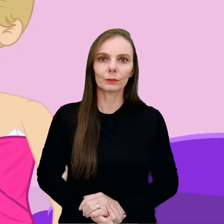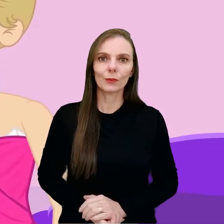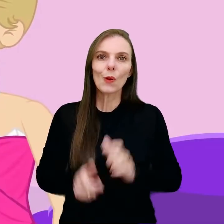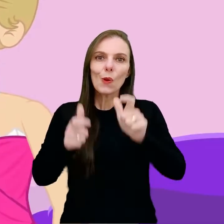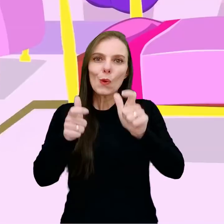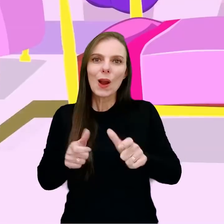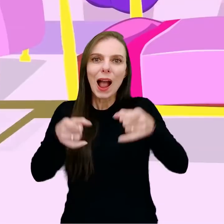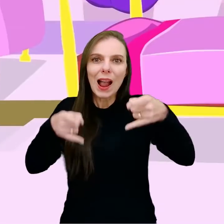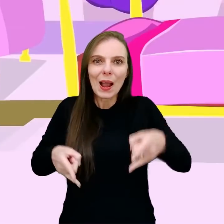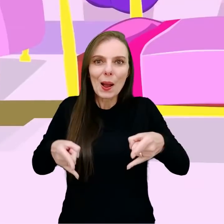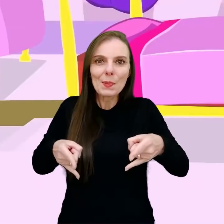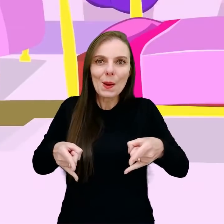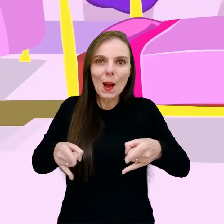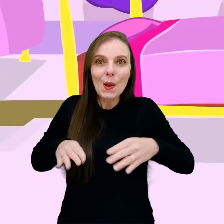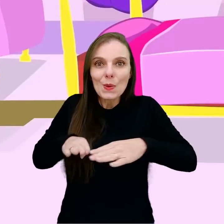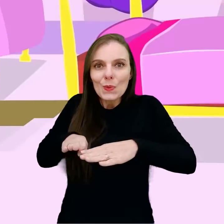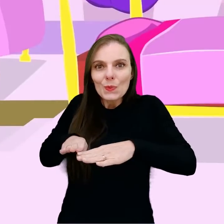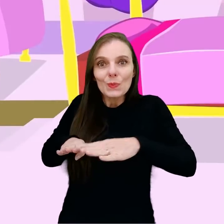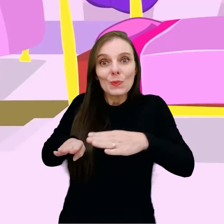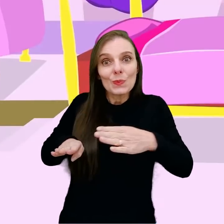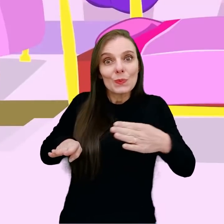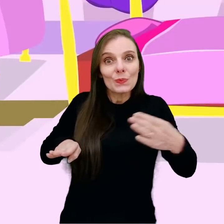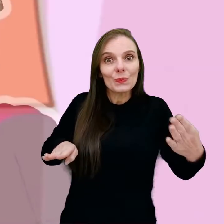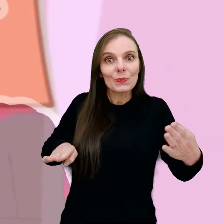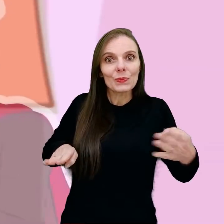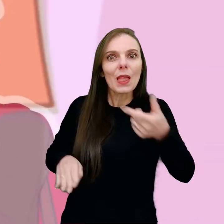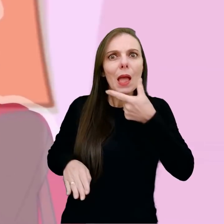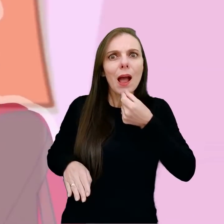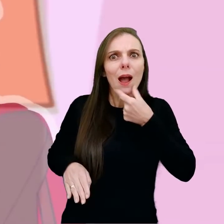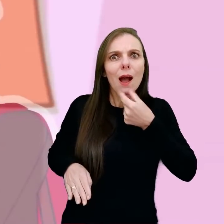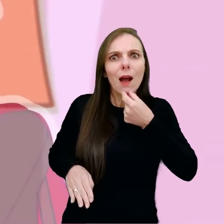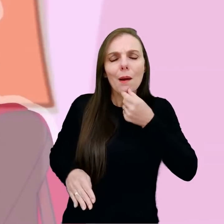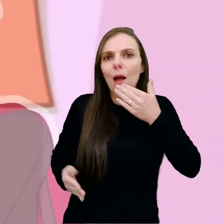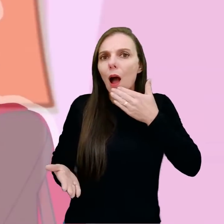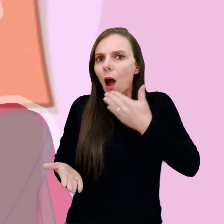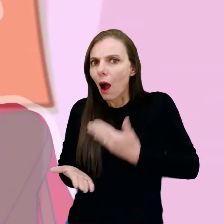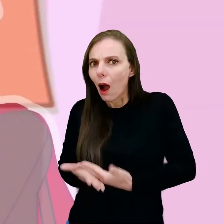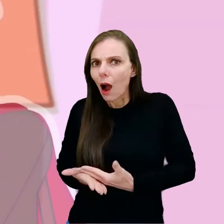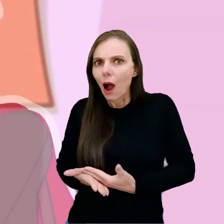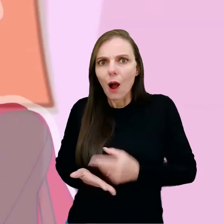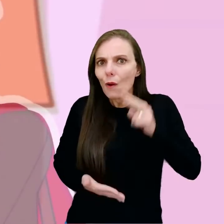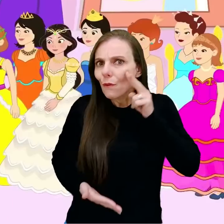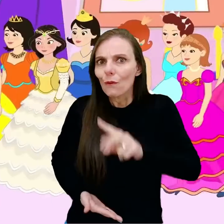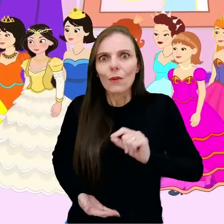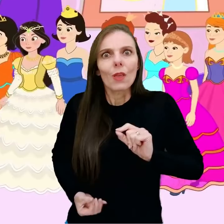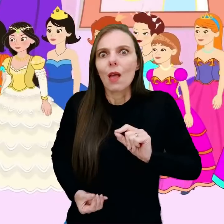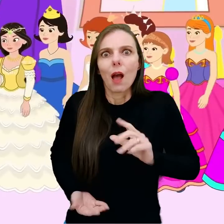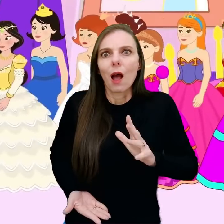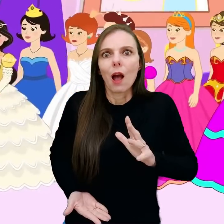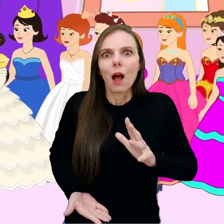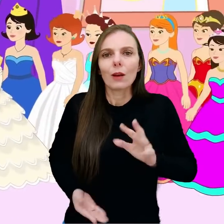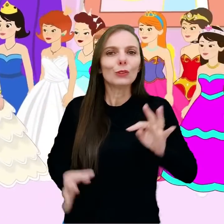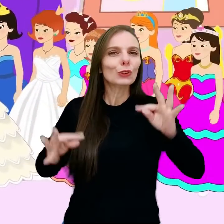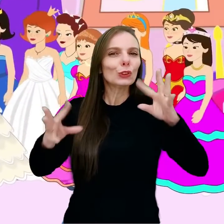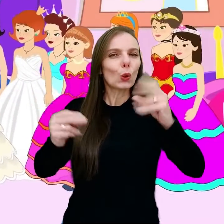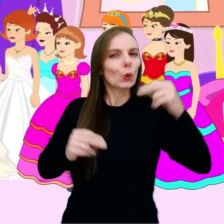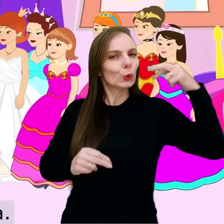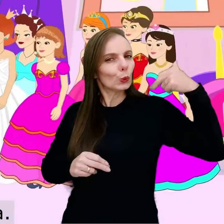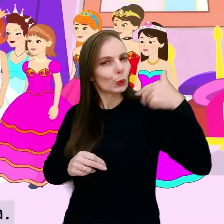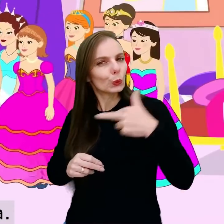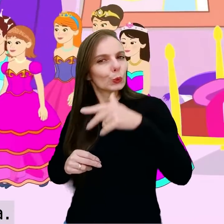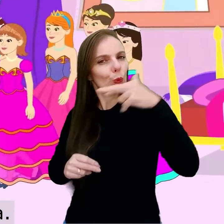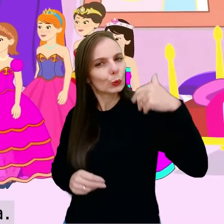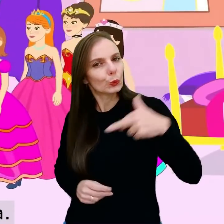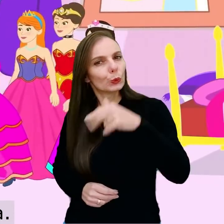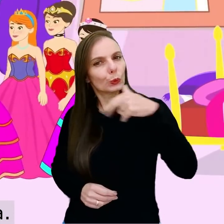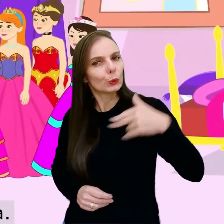E onde estava a cama, uma passagem secreta se abriu. O jovem não acreditava no que estava vendo. E então,